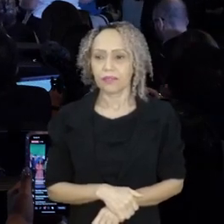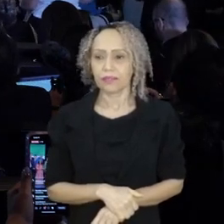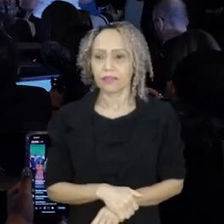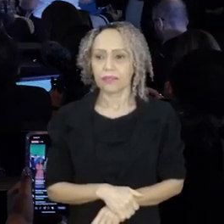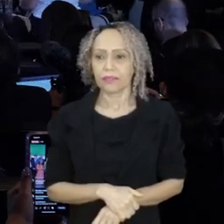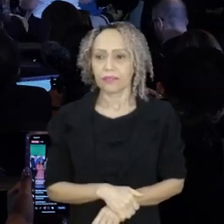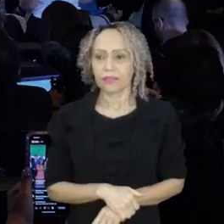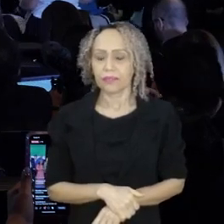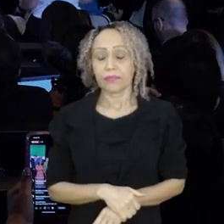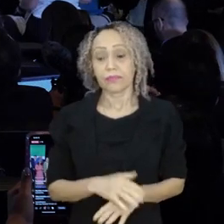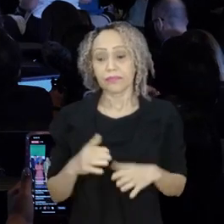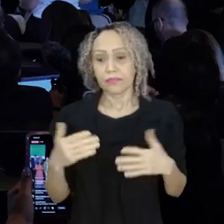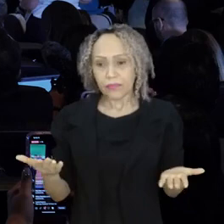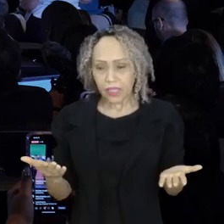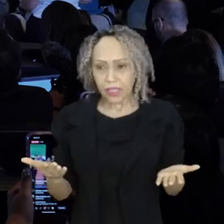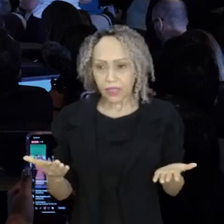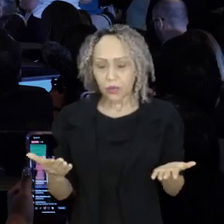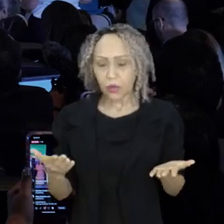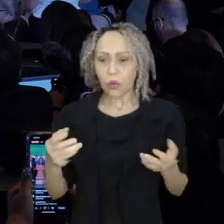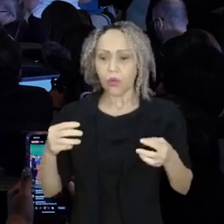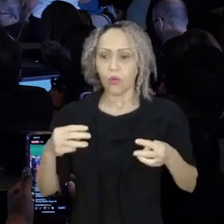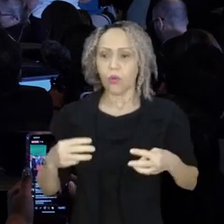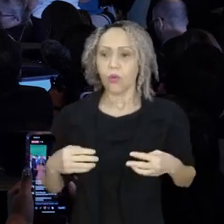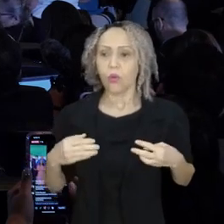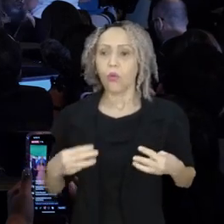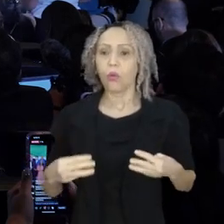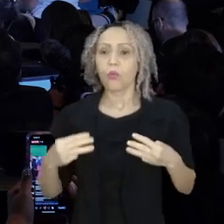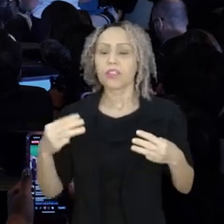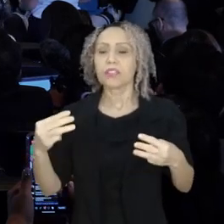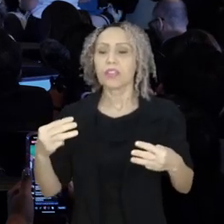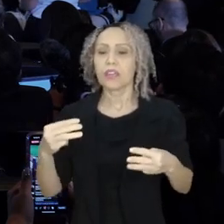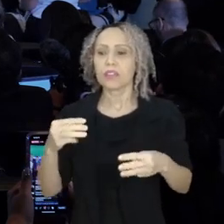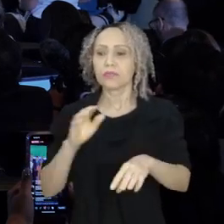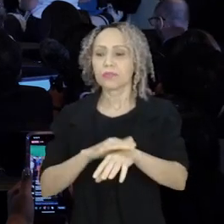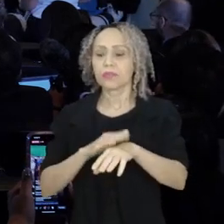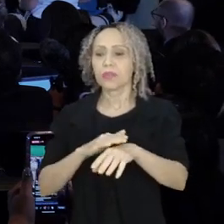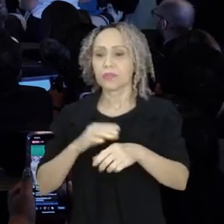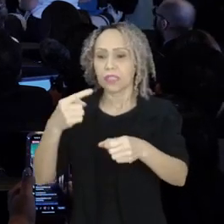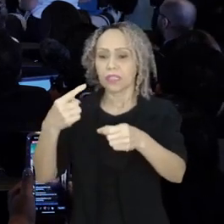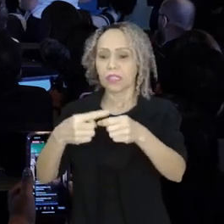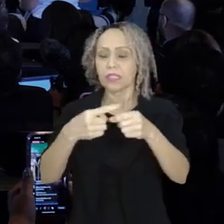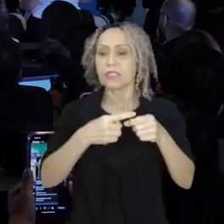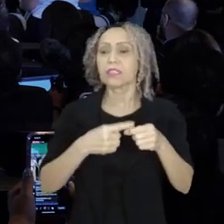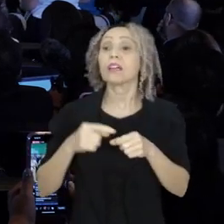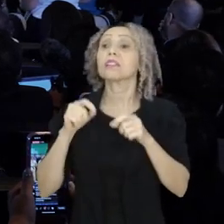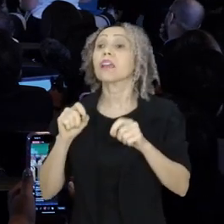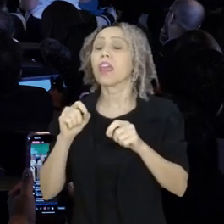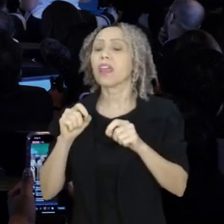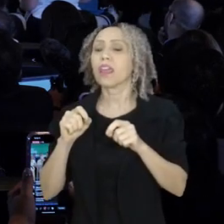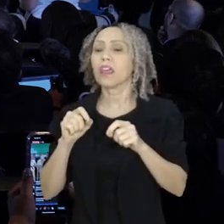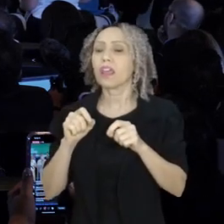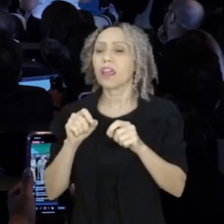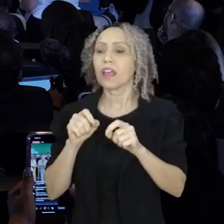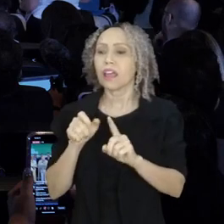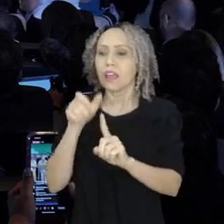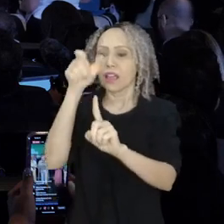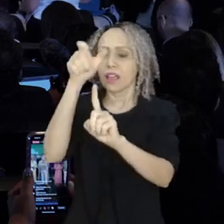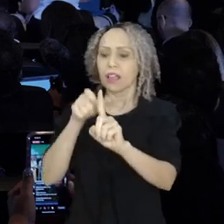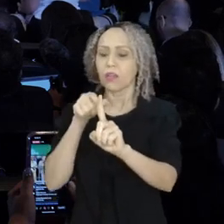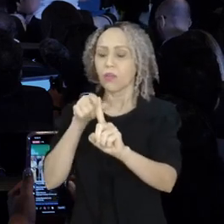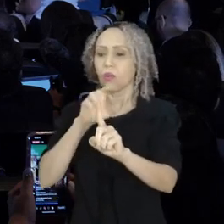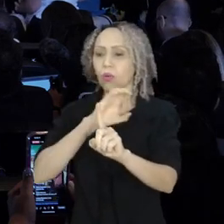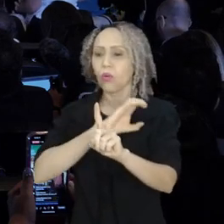Bem, o Ministério da Cidade vai ser ocupada por um companheiro, filho